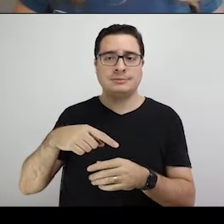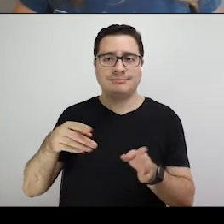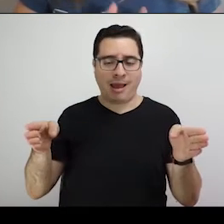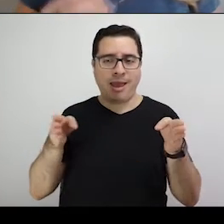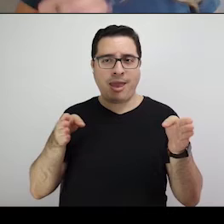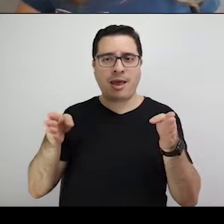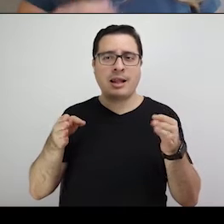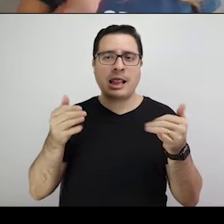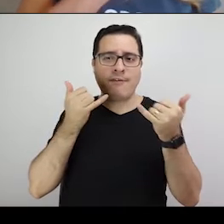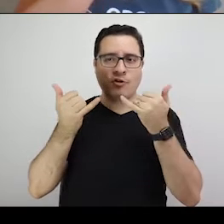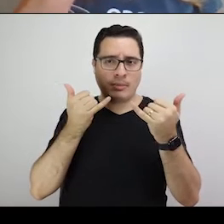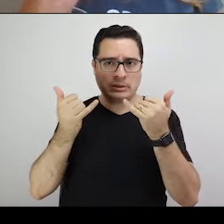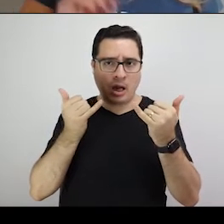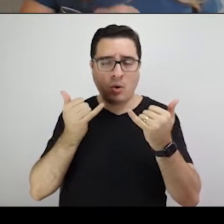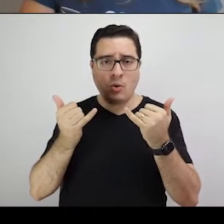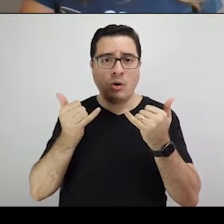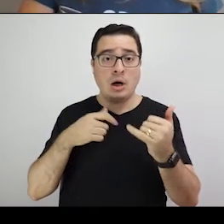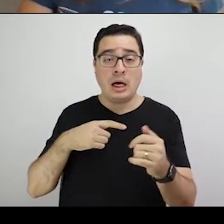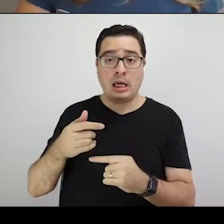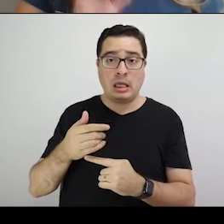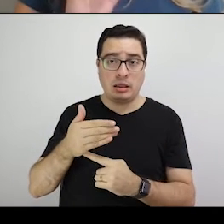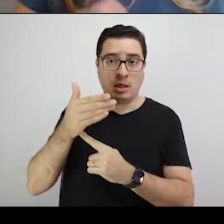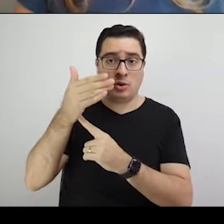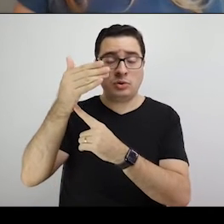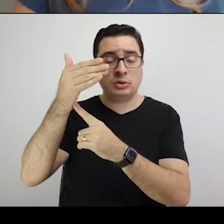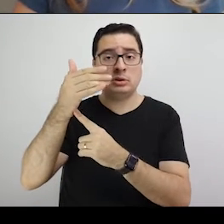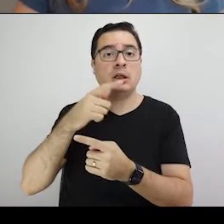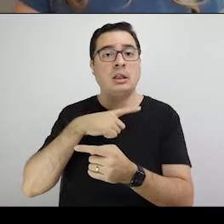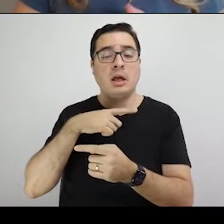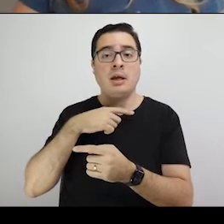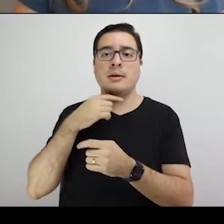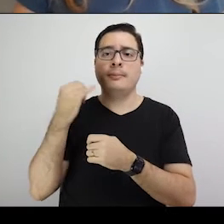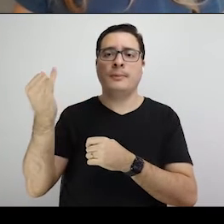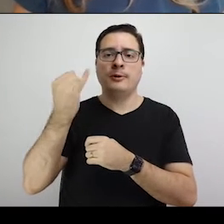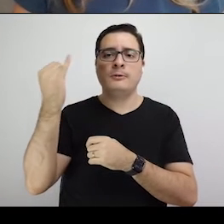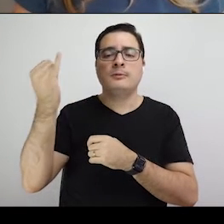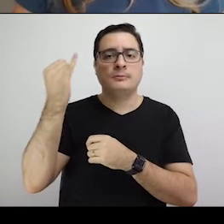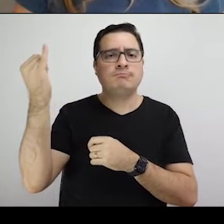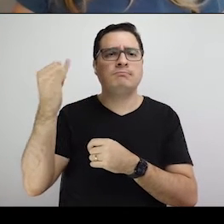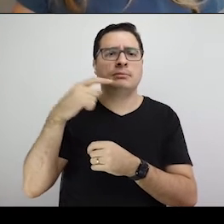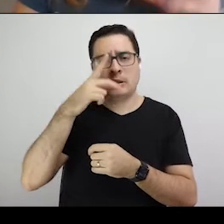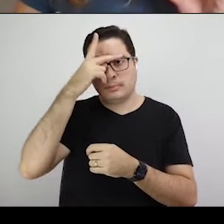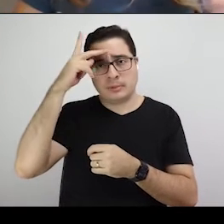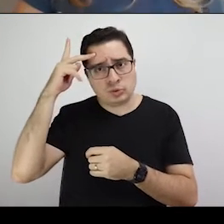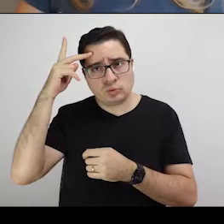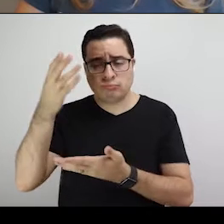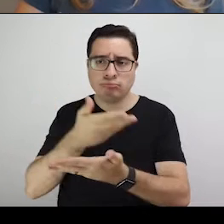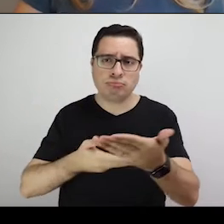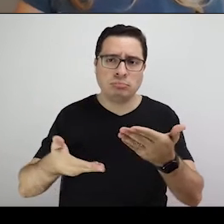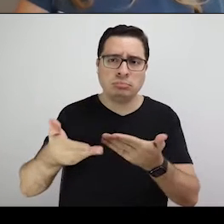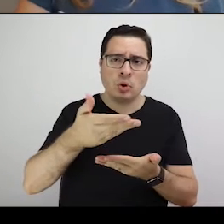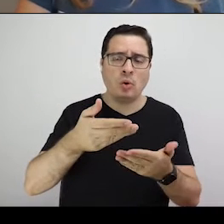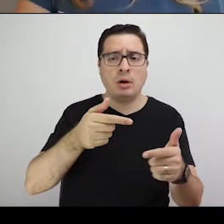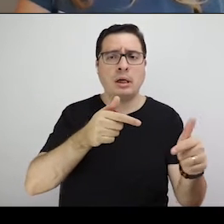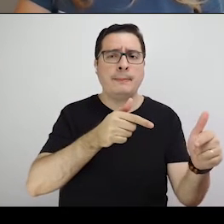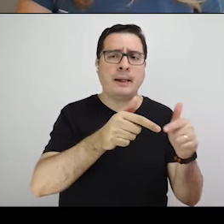informação, na qual a tecnologia se torna fundamental para as relações entre pessoas, mercados